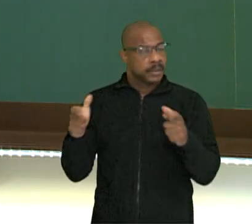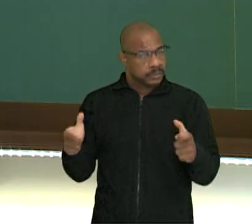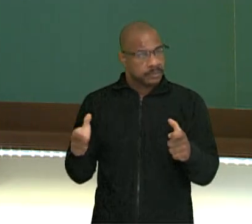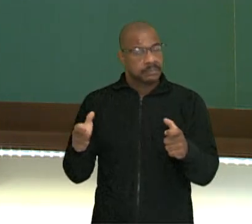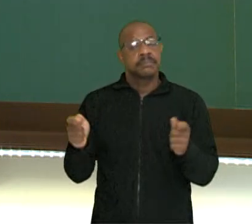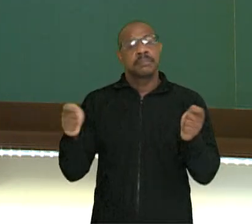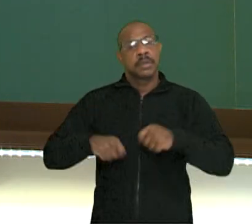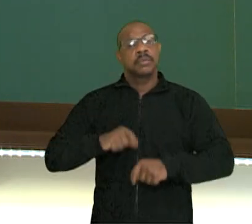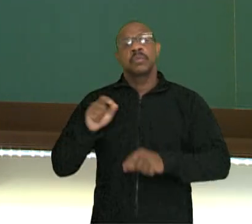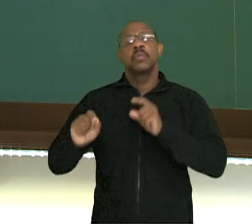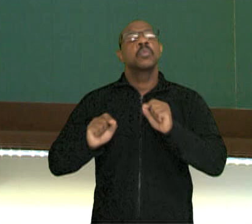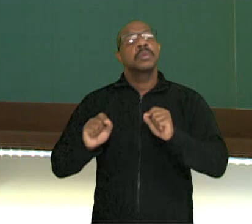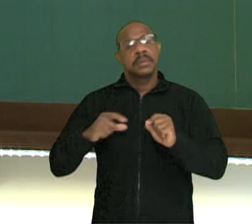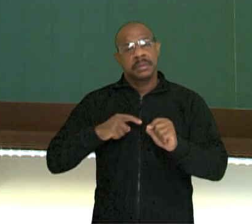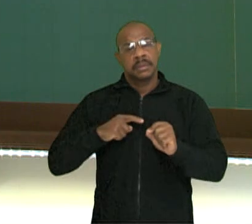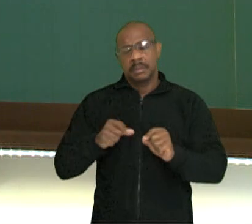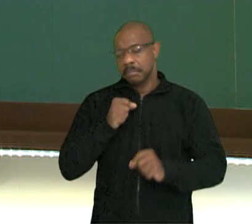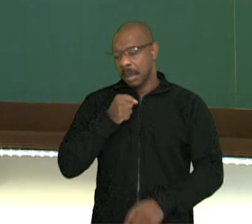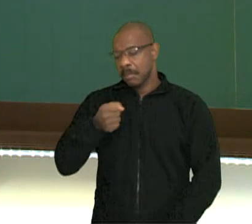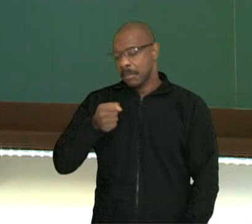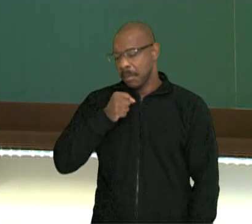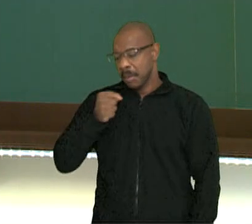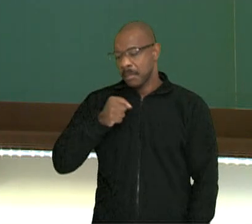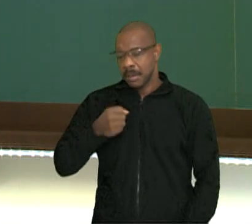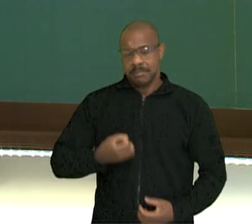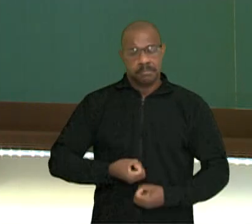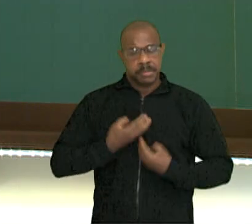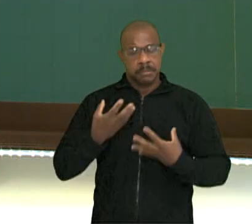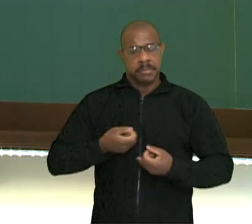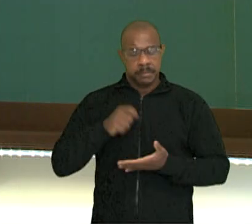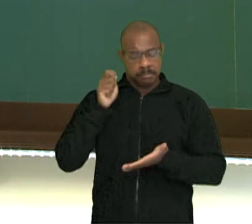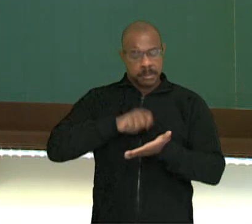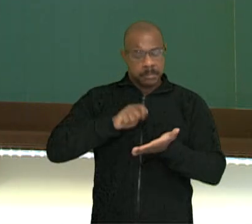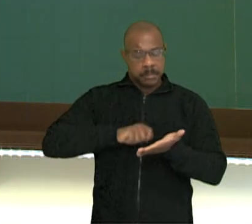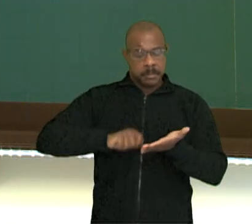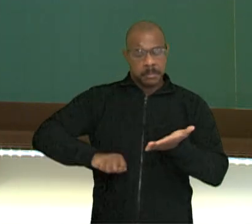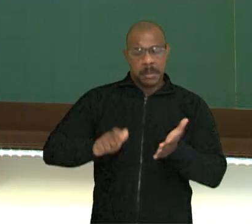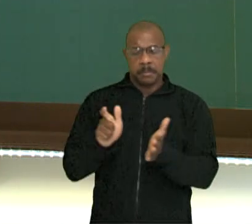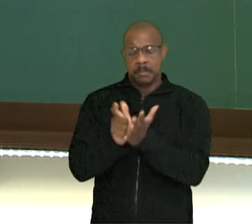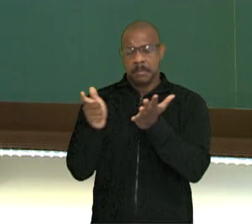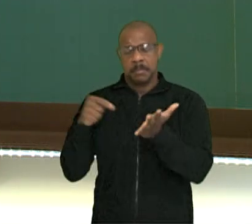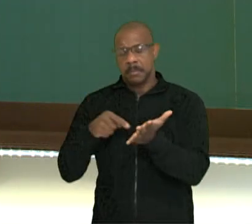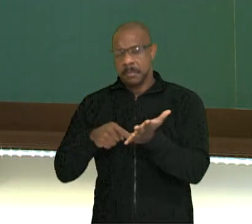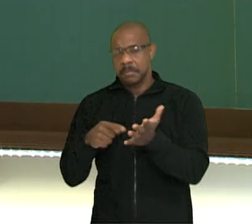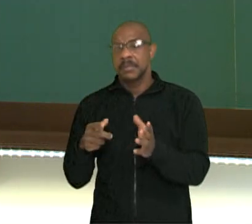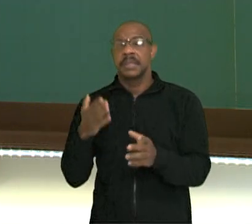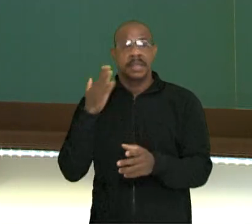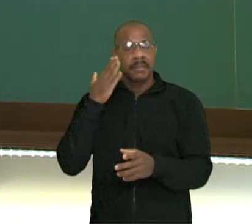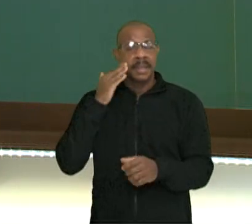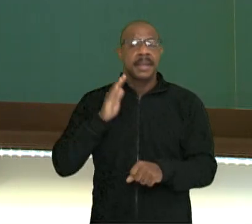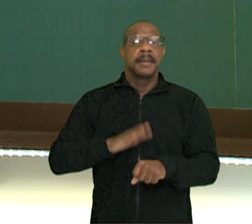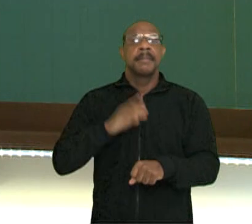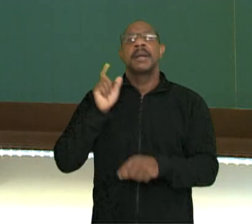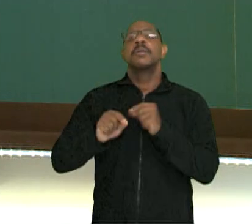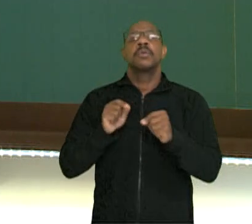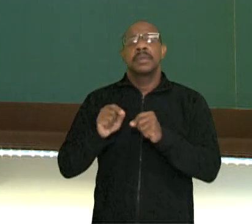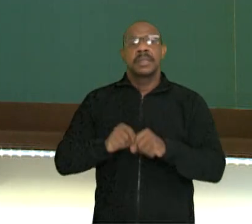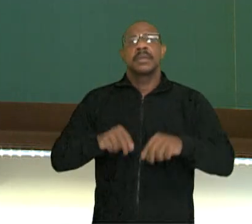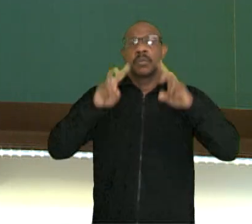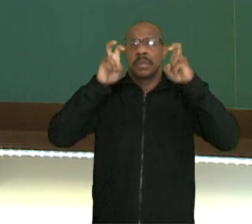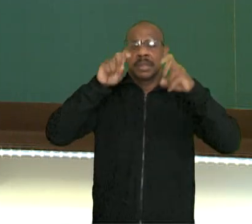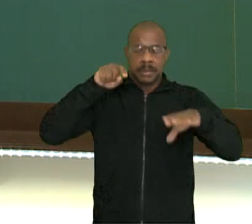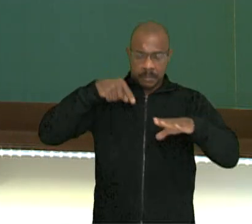Eu posso pegar a notícia como inspiração para uma reportagem e saber mais sobre um determinado